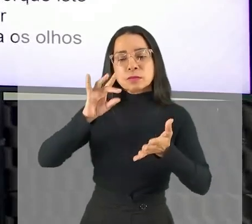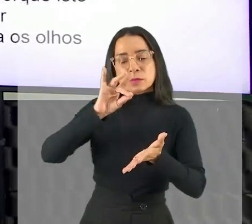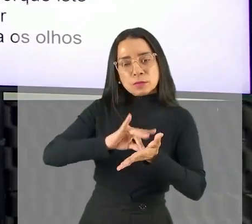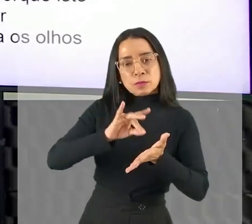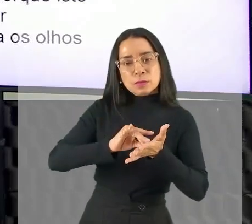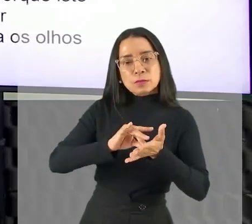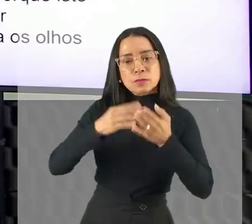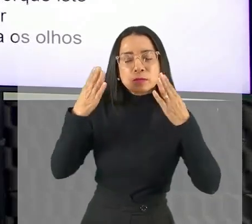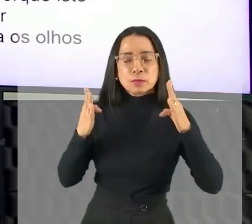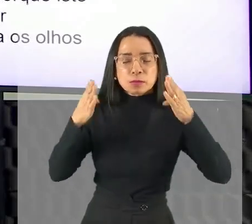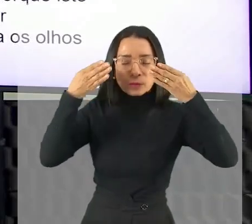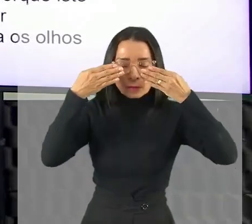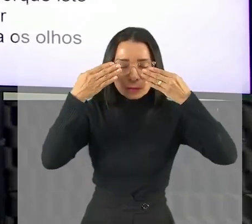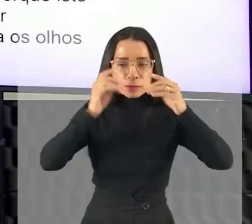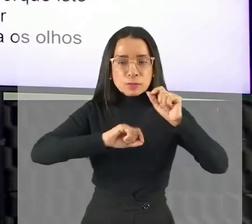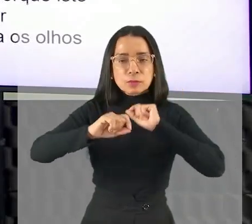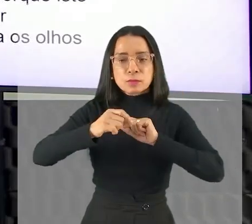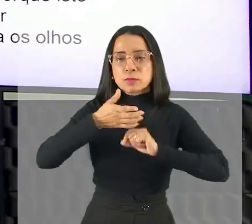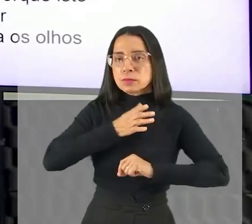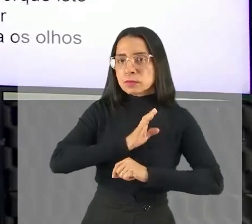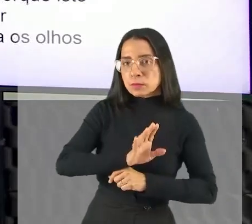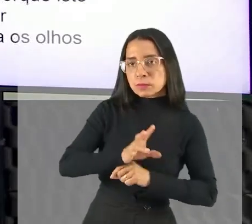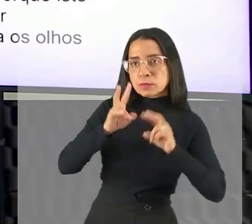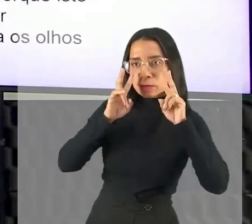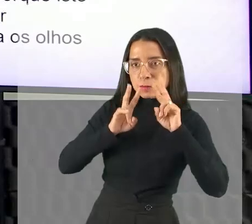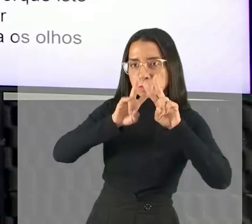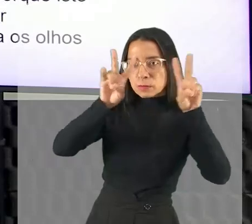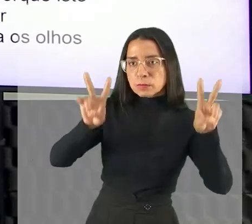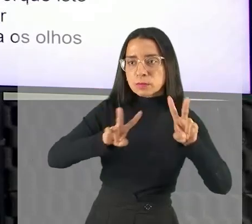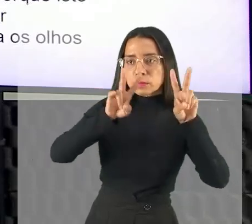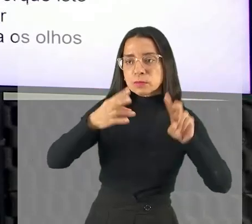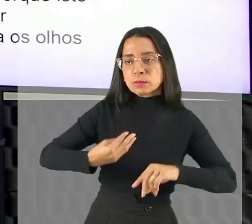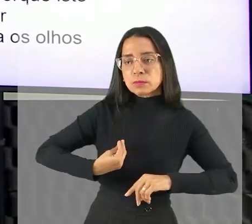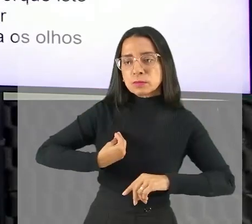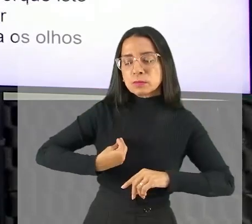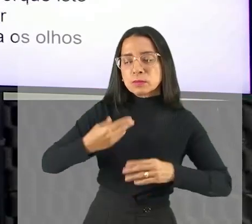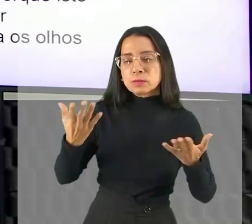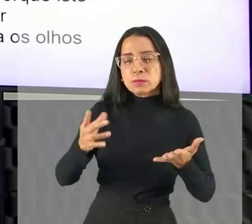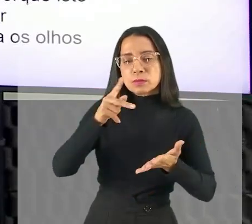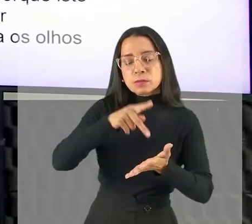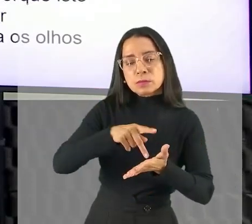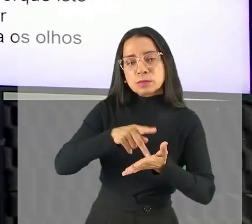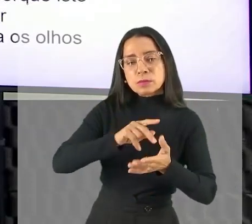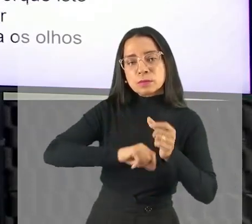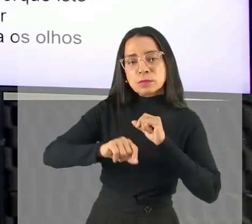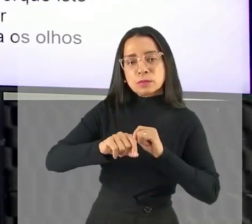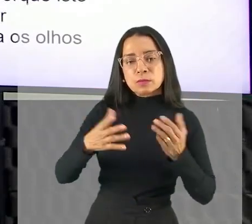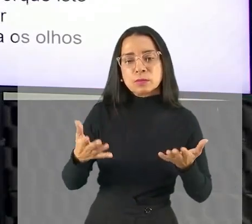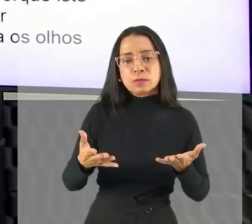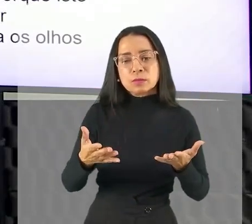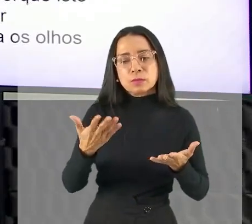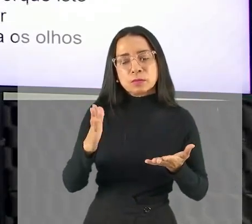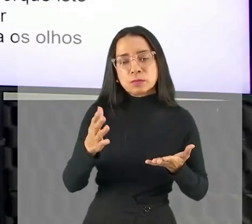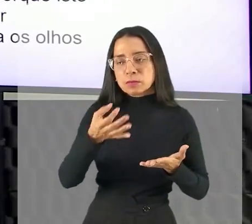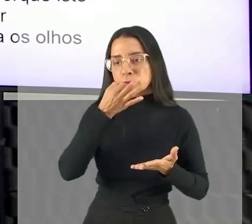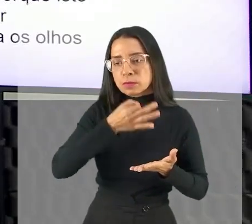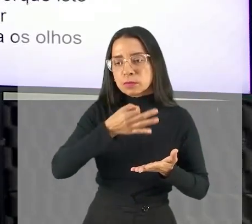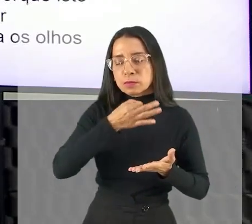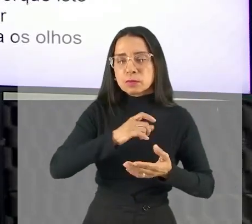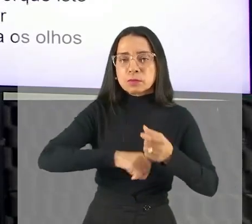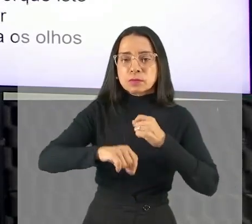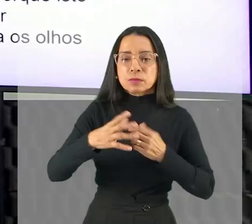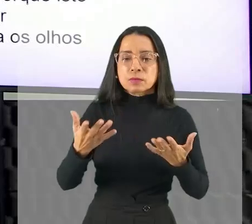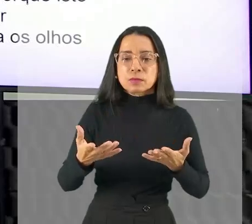os olhos, é como se ele não quisesse enxergar a realidade. É mais ou menos essa crítica que a gente vai começar a observar nessas linhas, né? Ele fecha os olhos